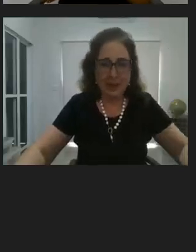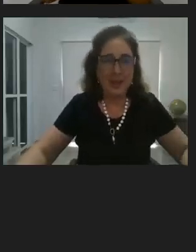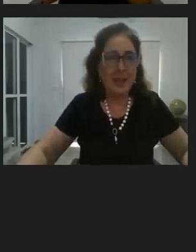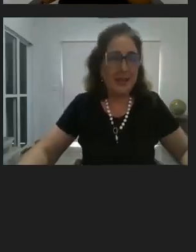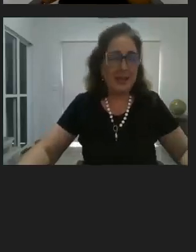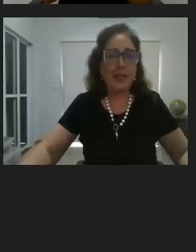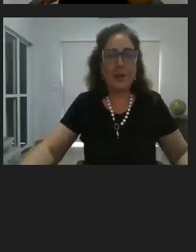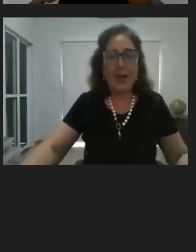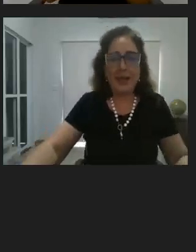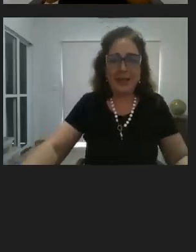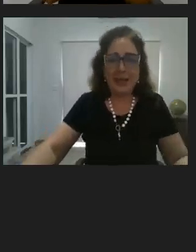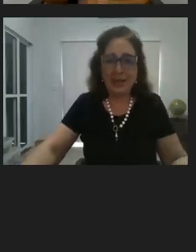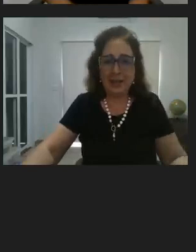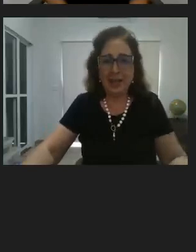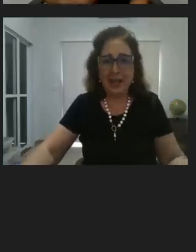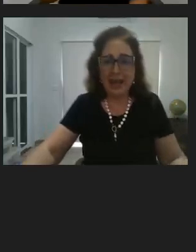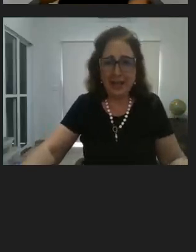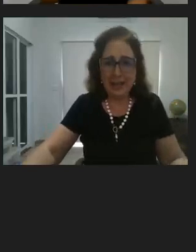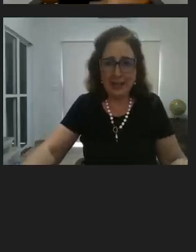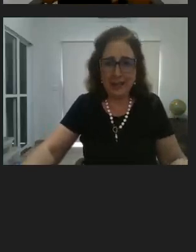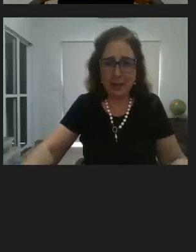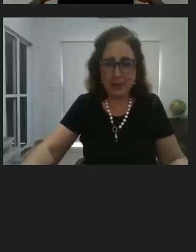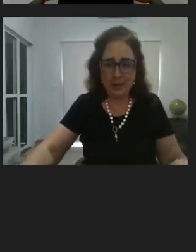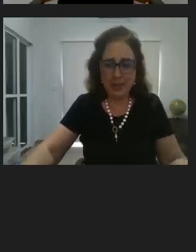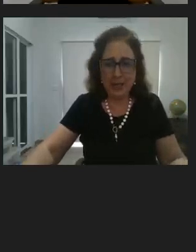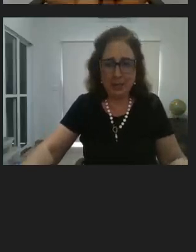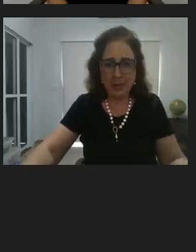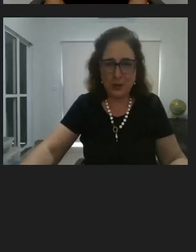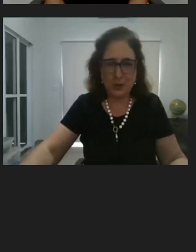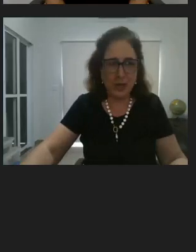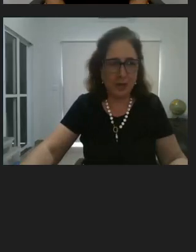microfone do outro aparelho.